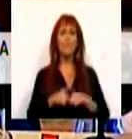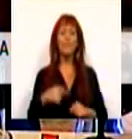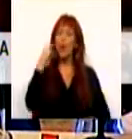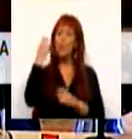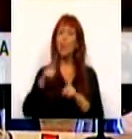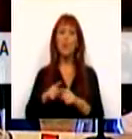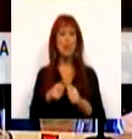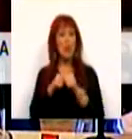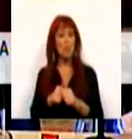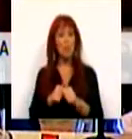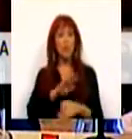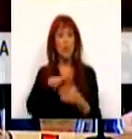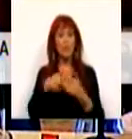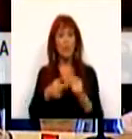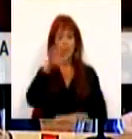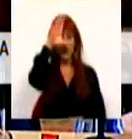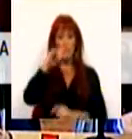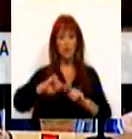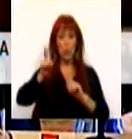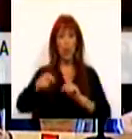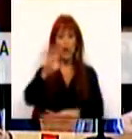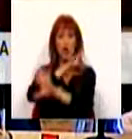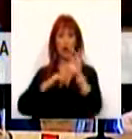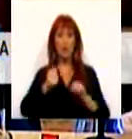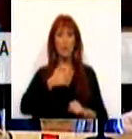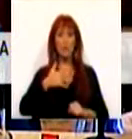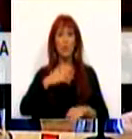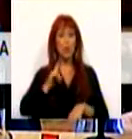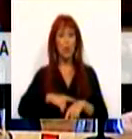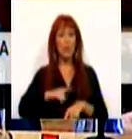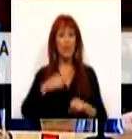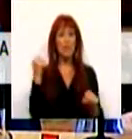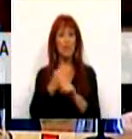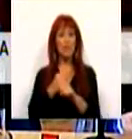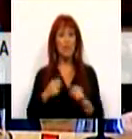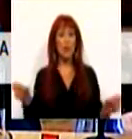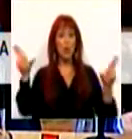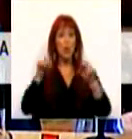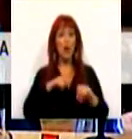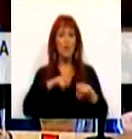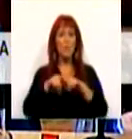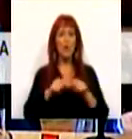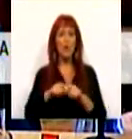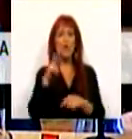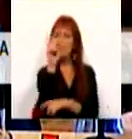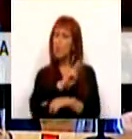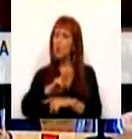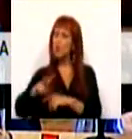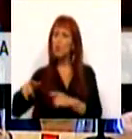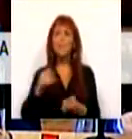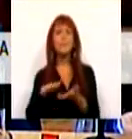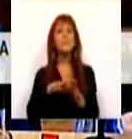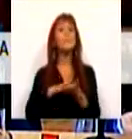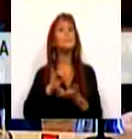Procurando dar cumprimento ao programa do Governo, o Ano Europeu do Património será o momento para trabalharmos para uma renovada política museológica